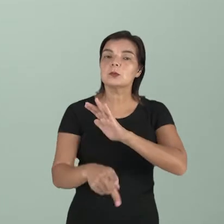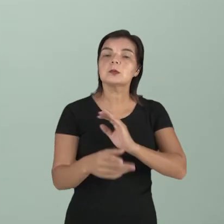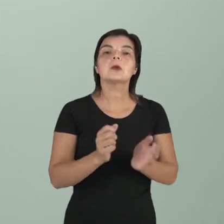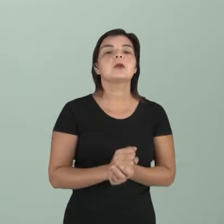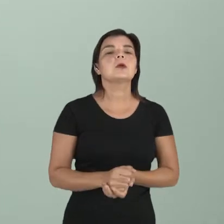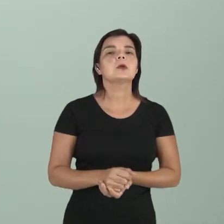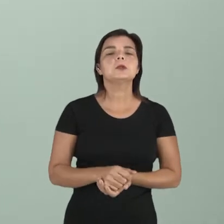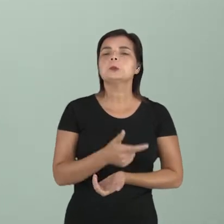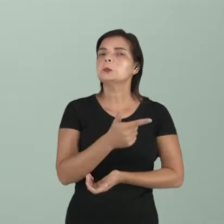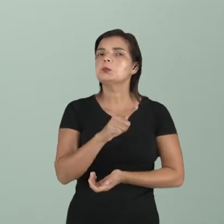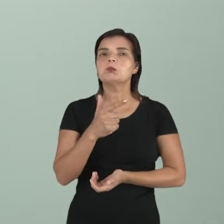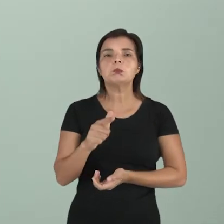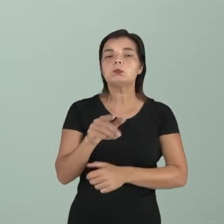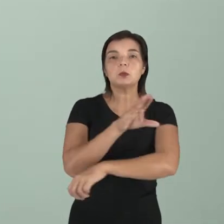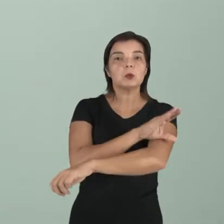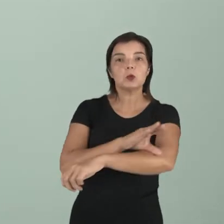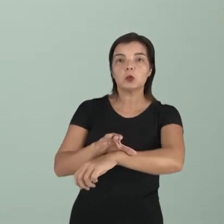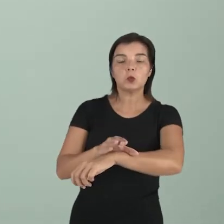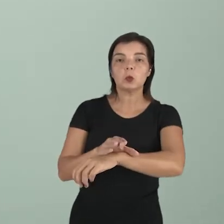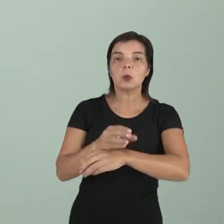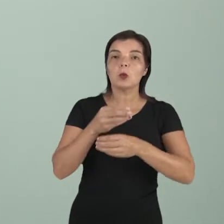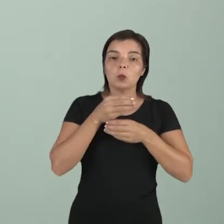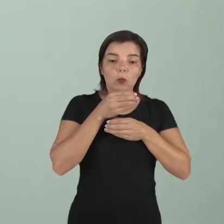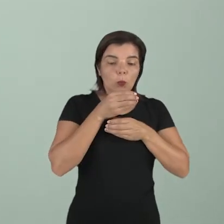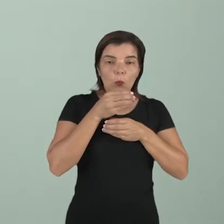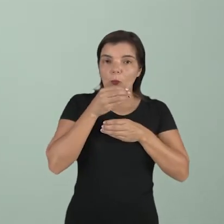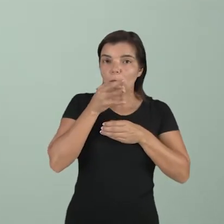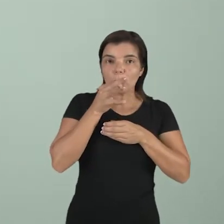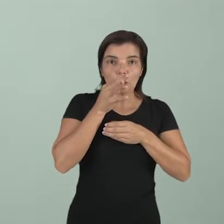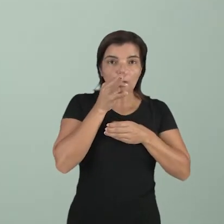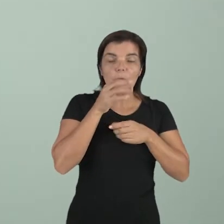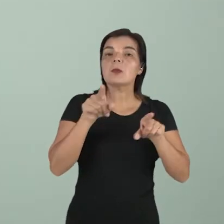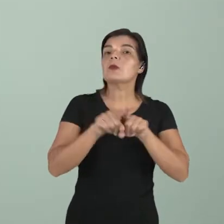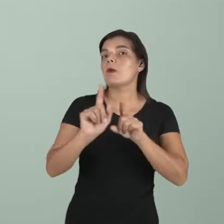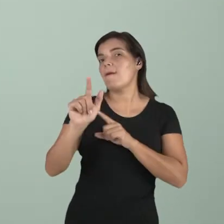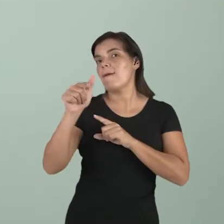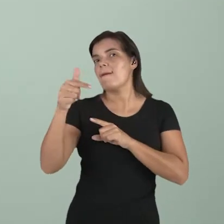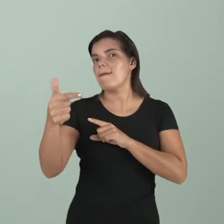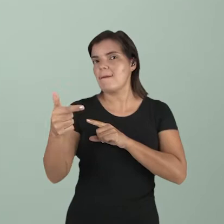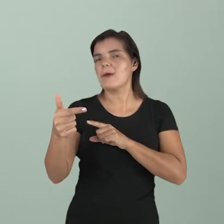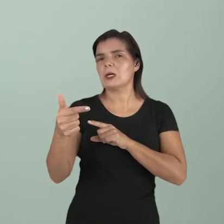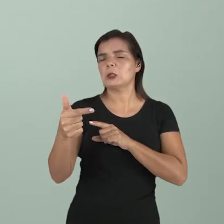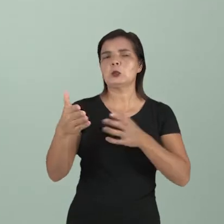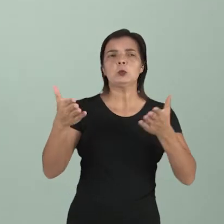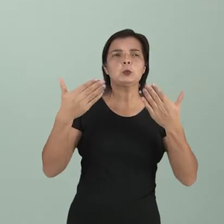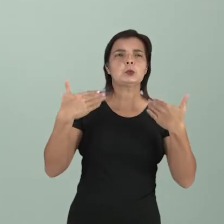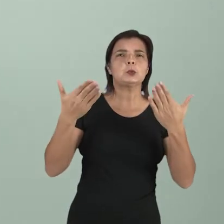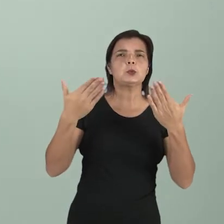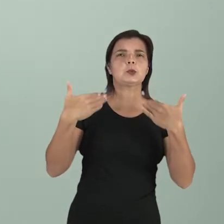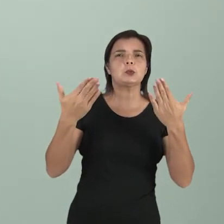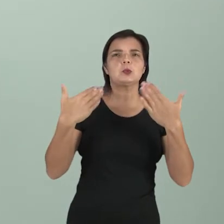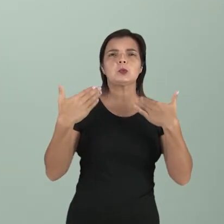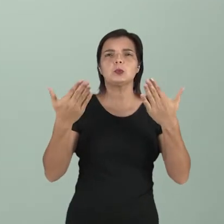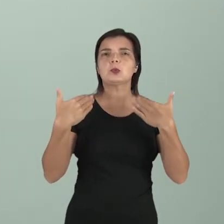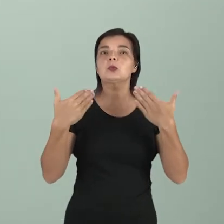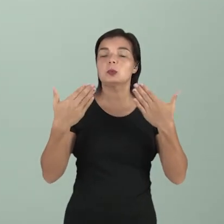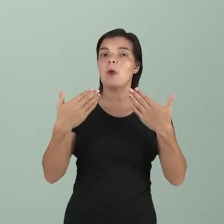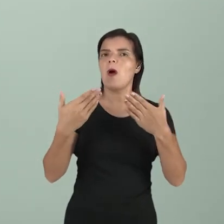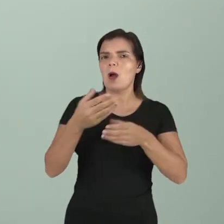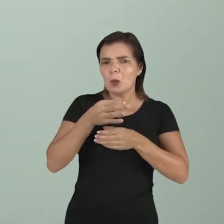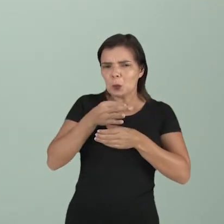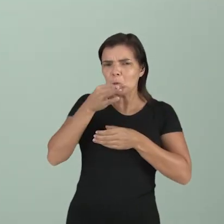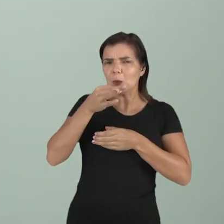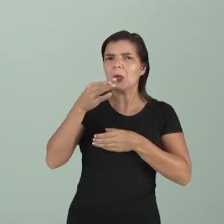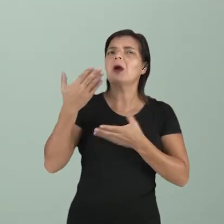cultura sulista o fandango, de influência portuguesa, a tirana e o ano de origem espanhola, e a festa Nossa Senhora